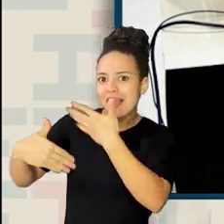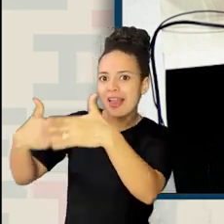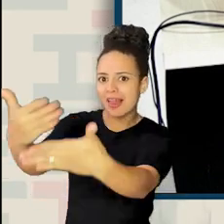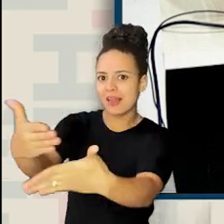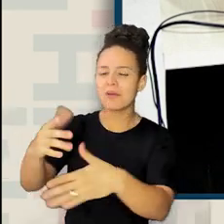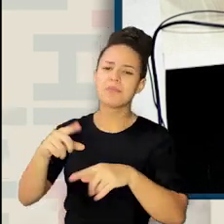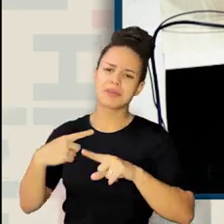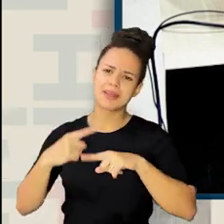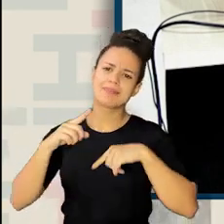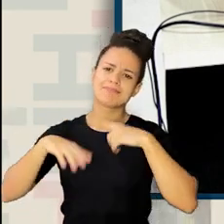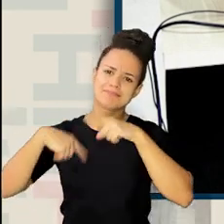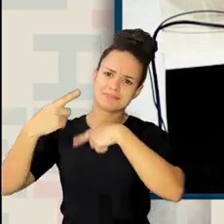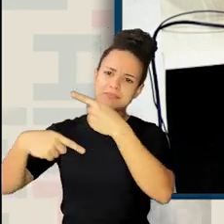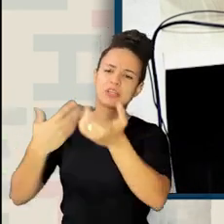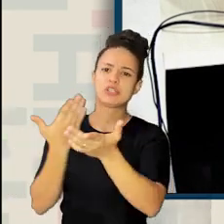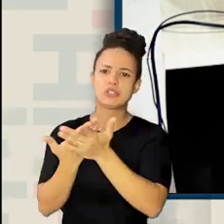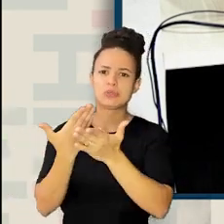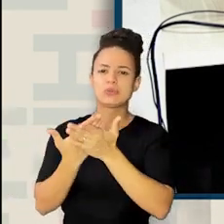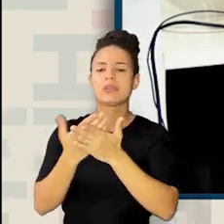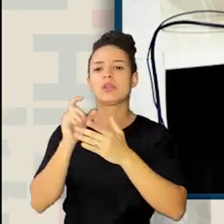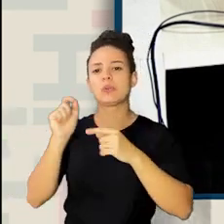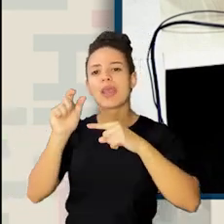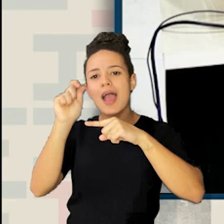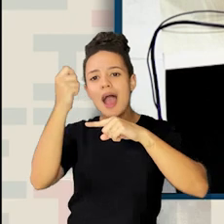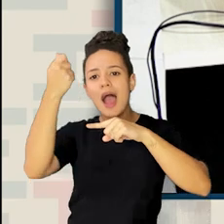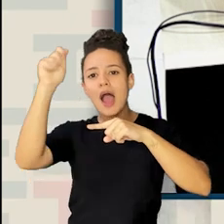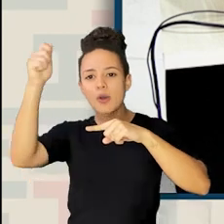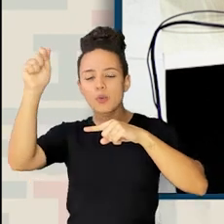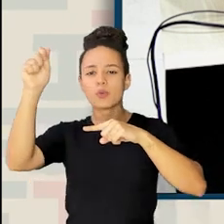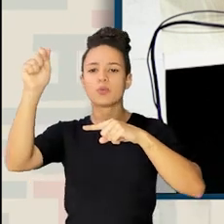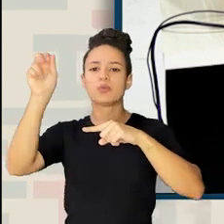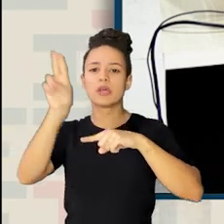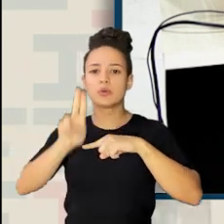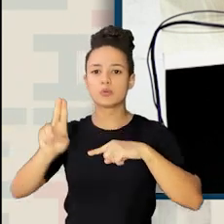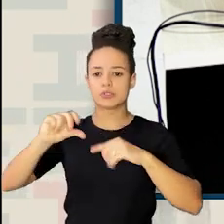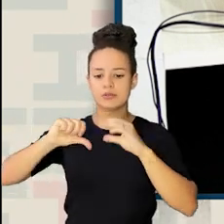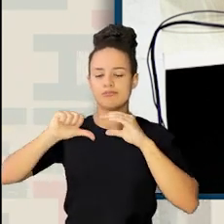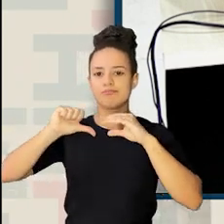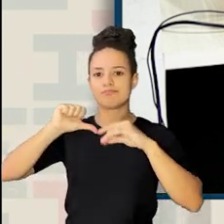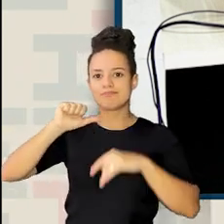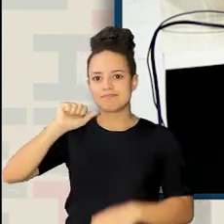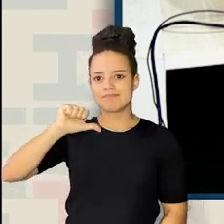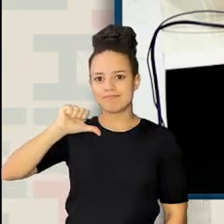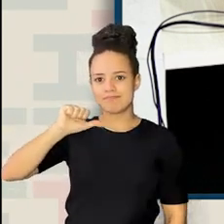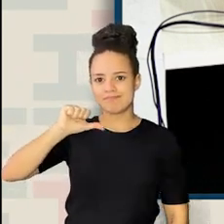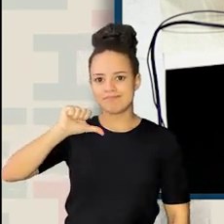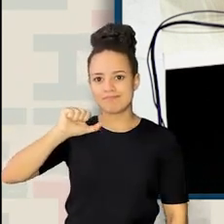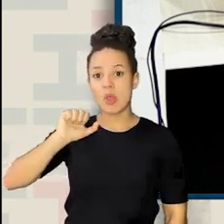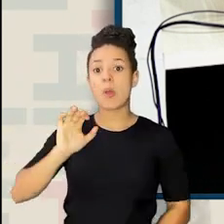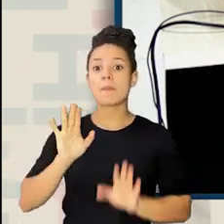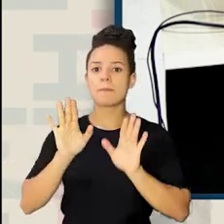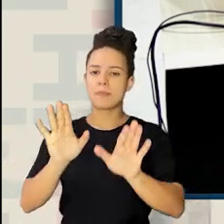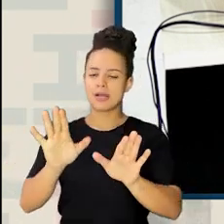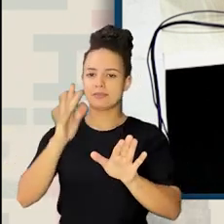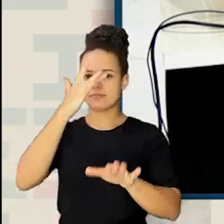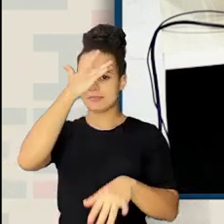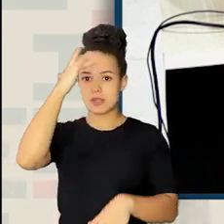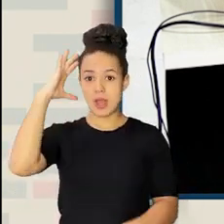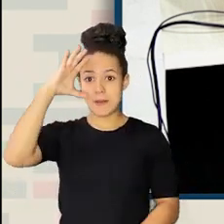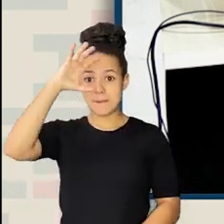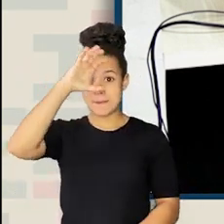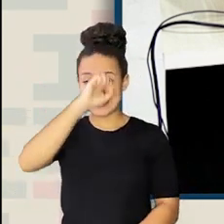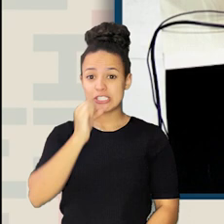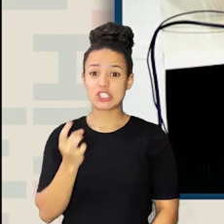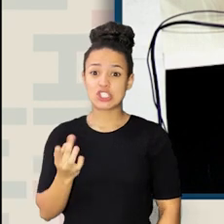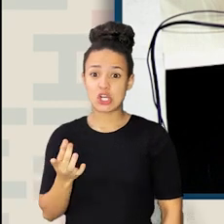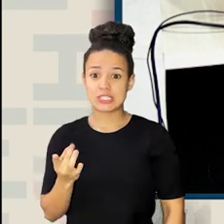a estudar as notas agudas e vai ter esse movimento aqui do seu polegar. Mas é muito comum quem aprende sozinho,